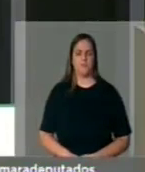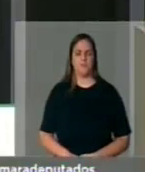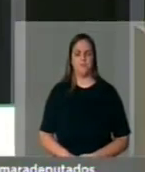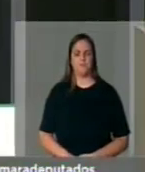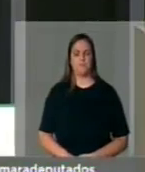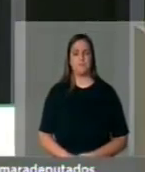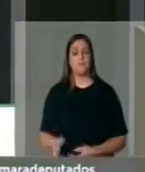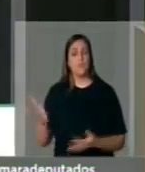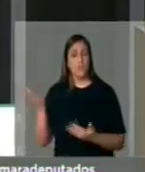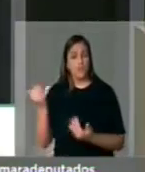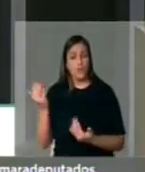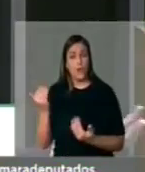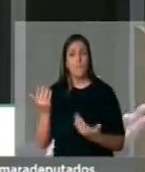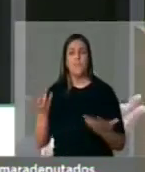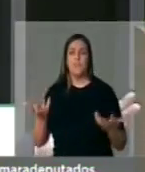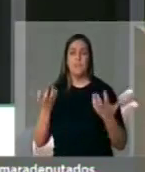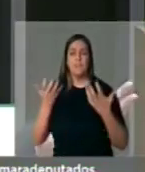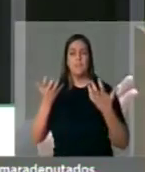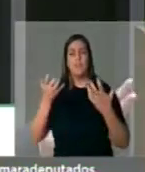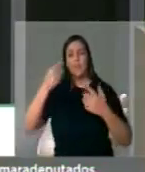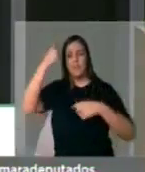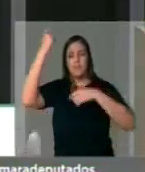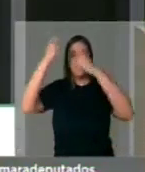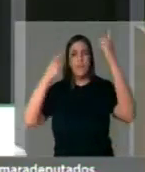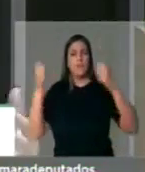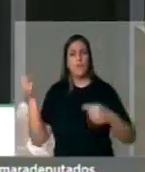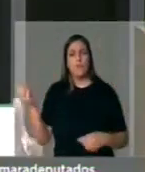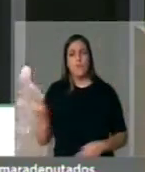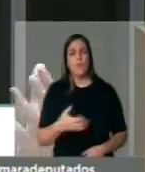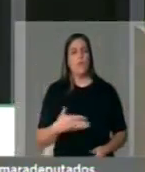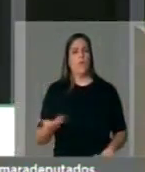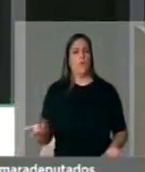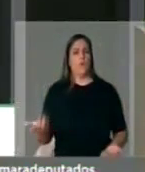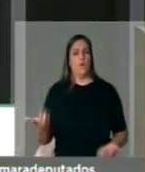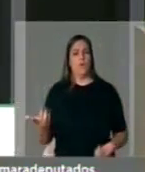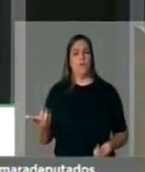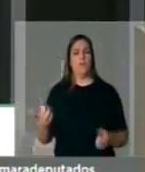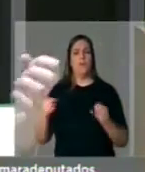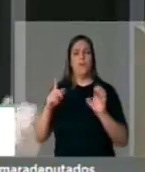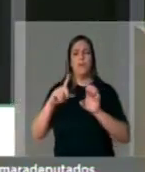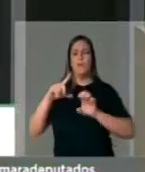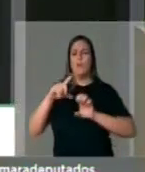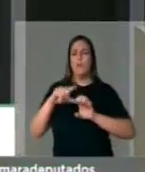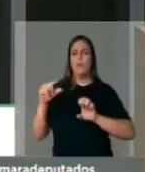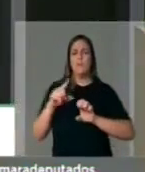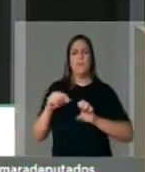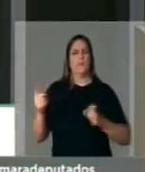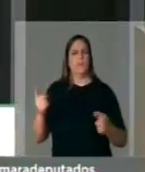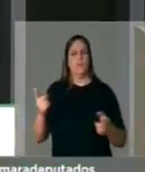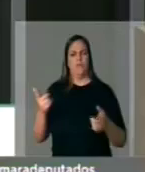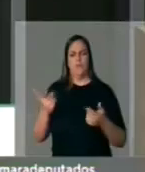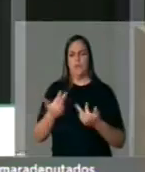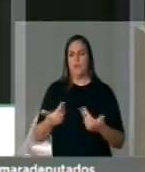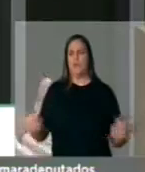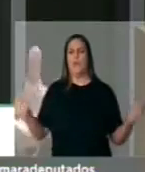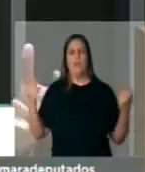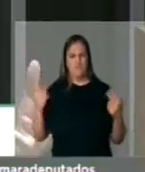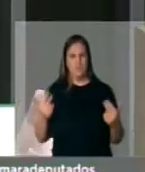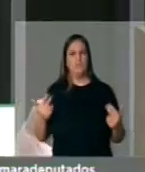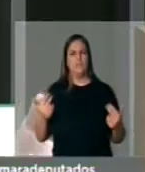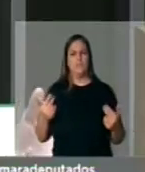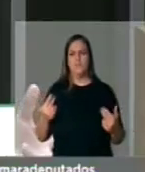esses jovens querem ser empreendedores. Eles querem fazer a sua parte. Não querem nada de graça, mas querem